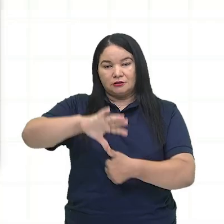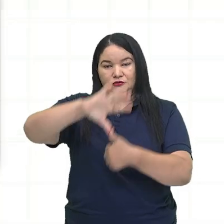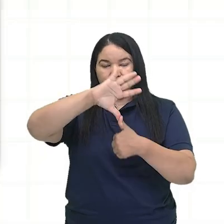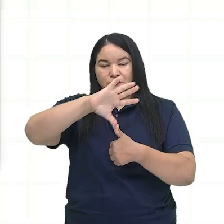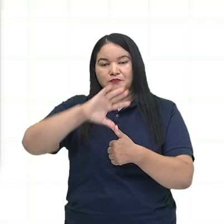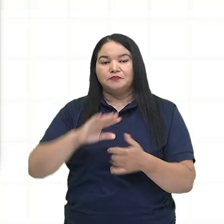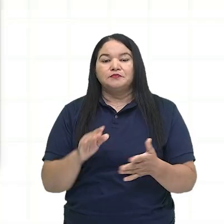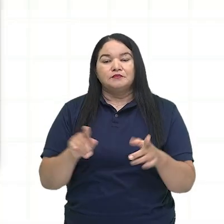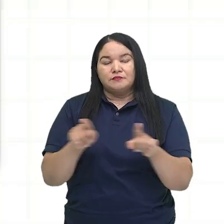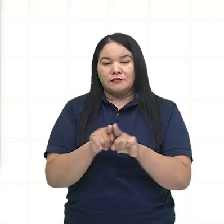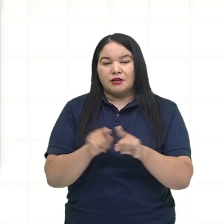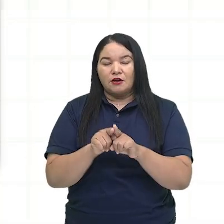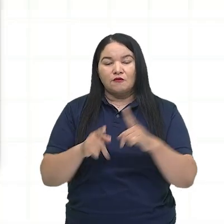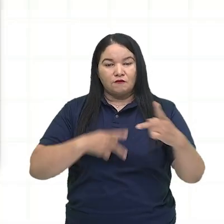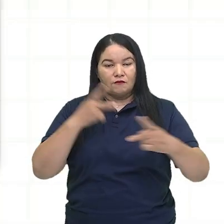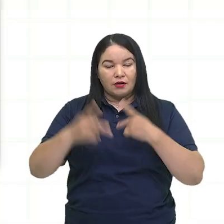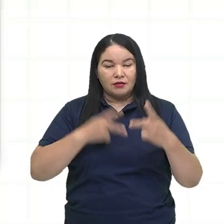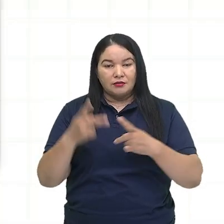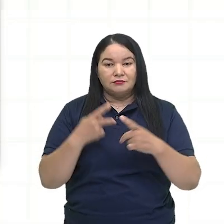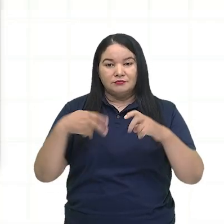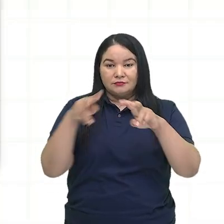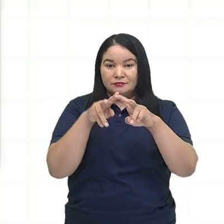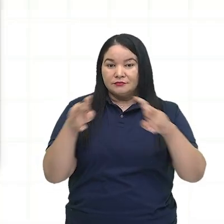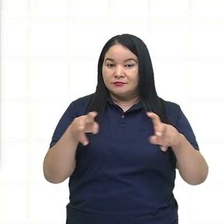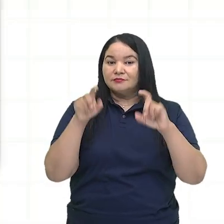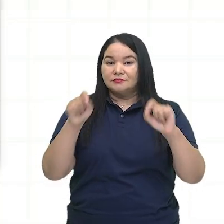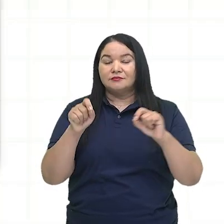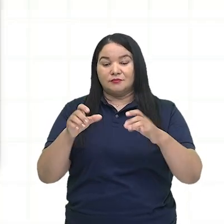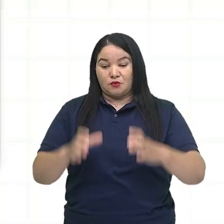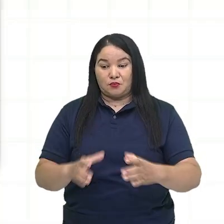aí falamos agora sobre os